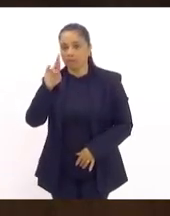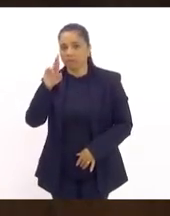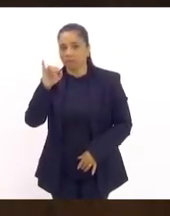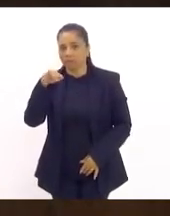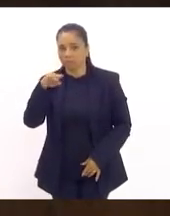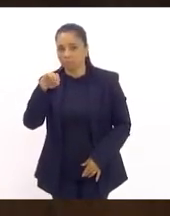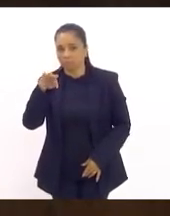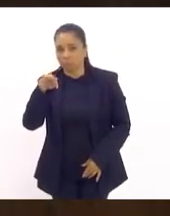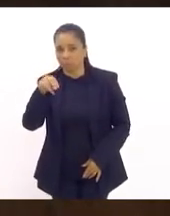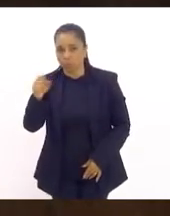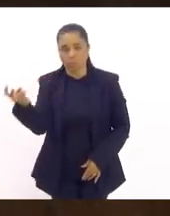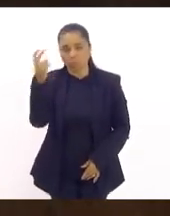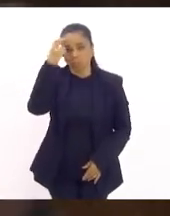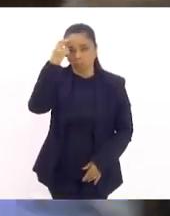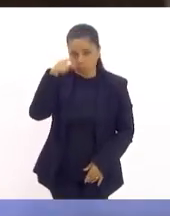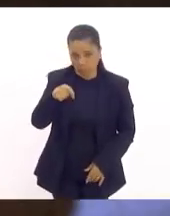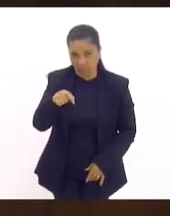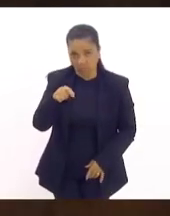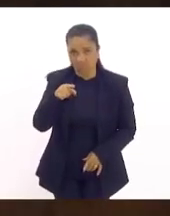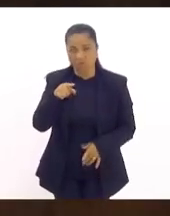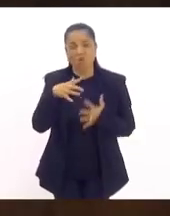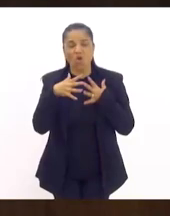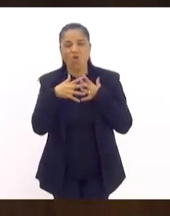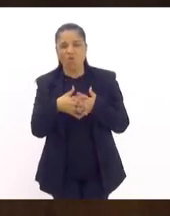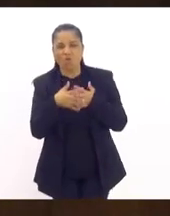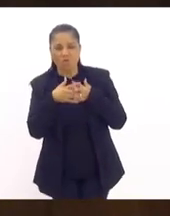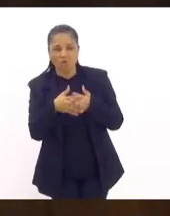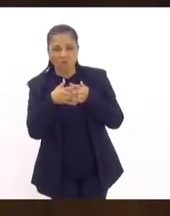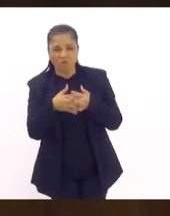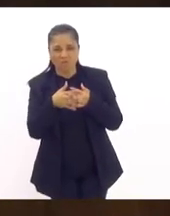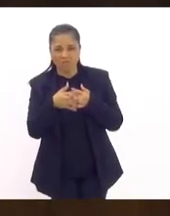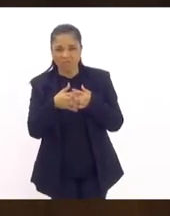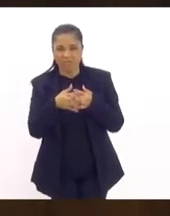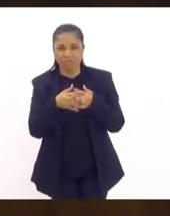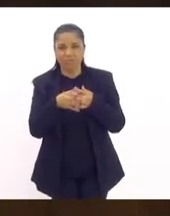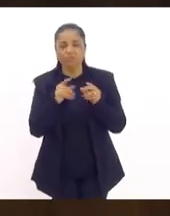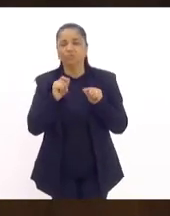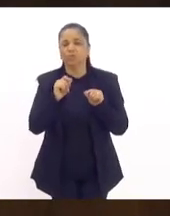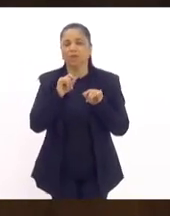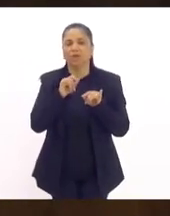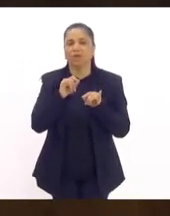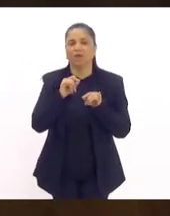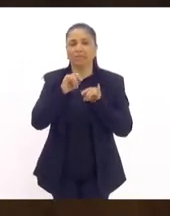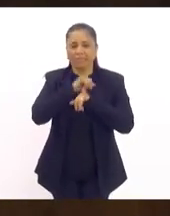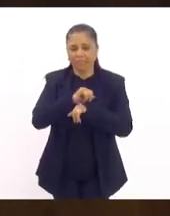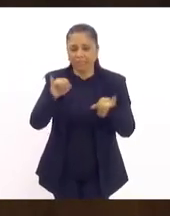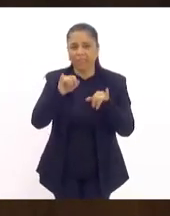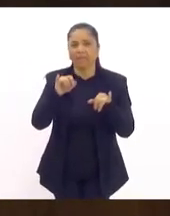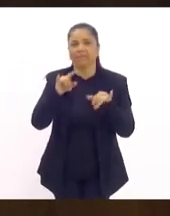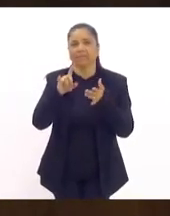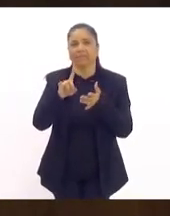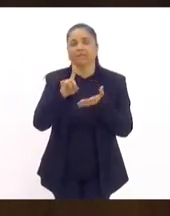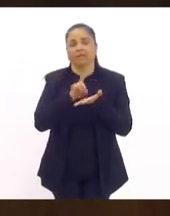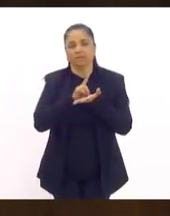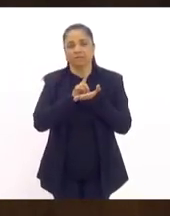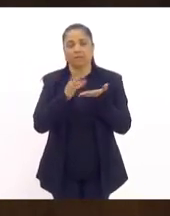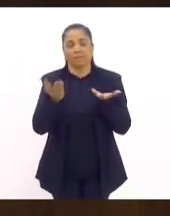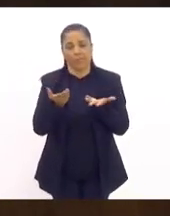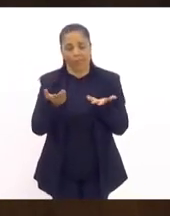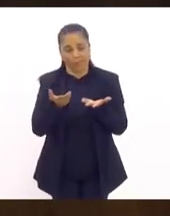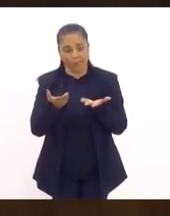confusão generalizada sobre os efeitos dessa declaração. Então, a CCJ está adotando